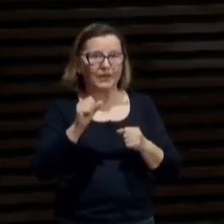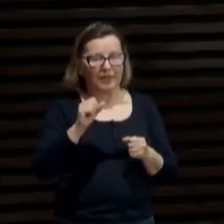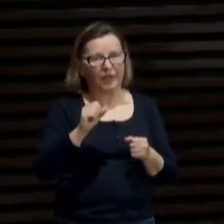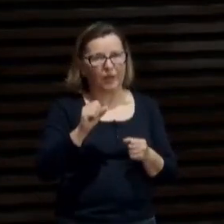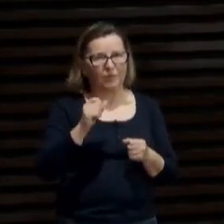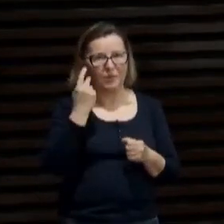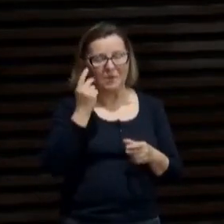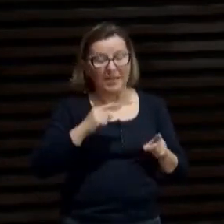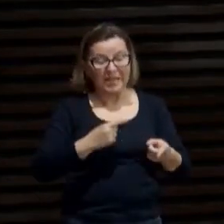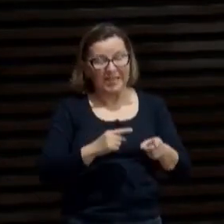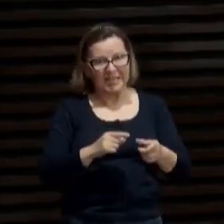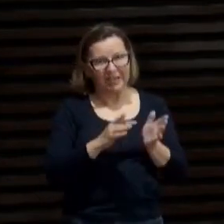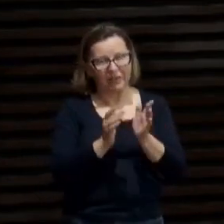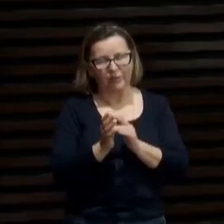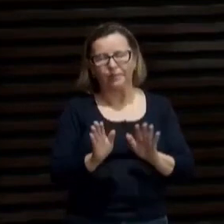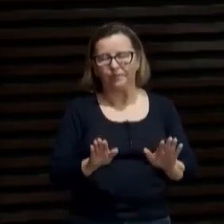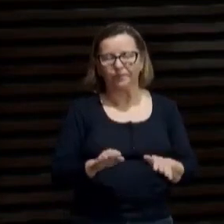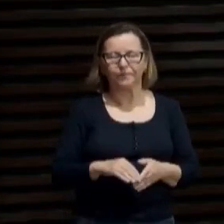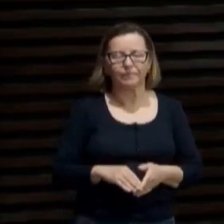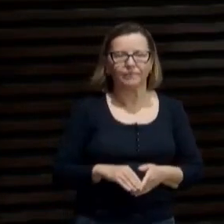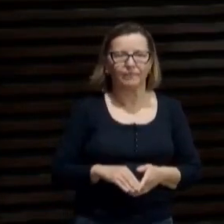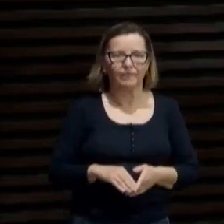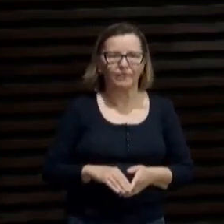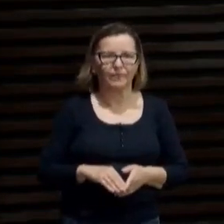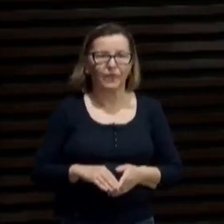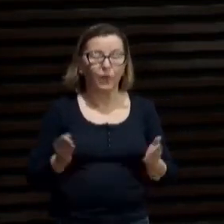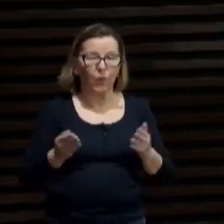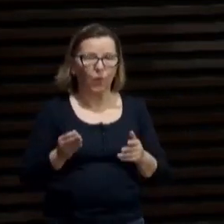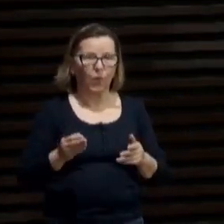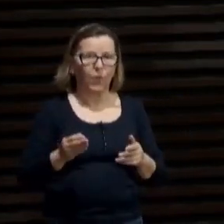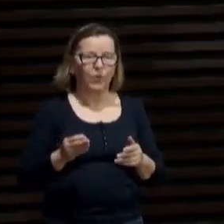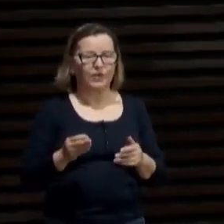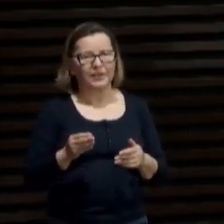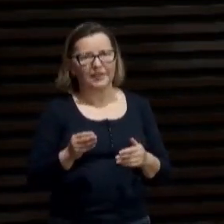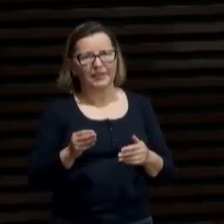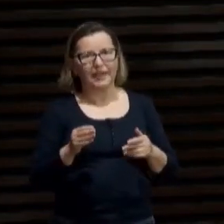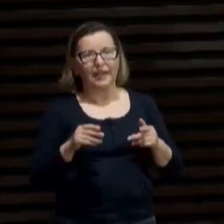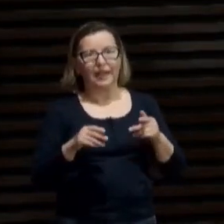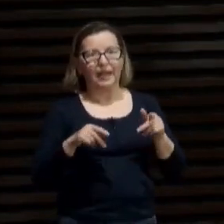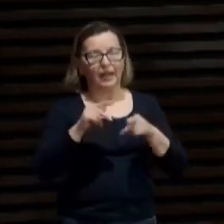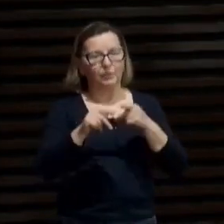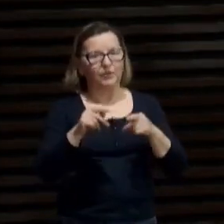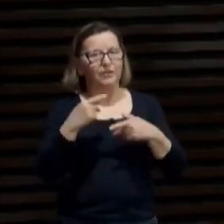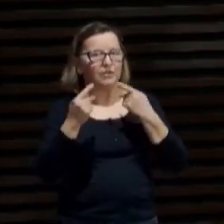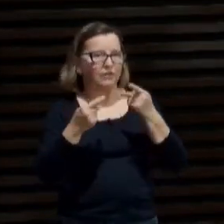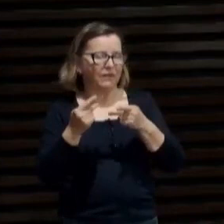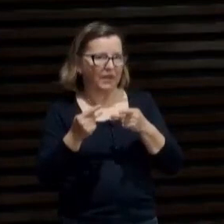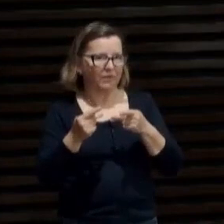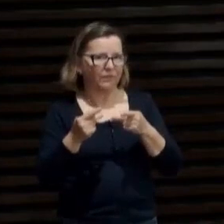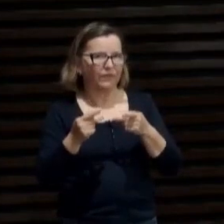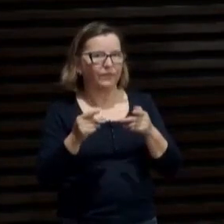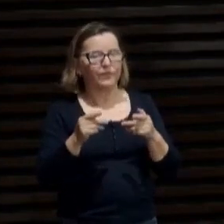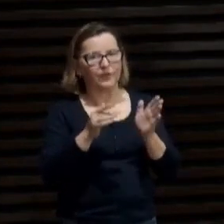Ele usa uma meia verdade. Ele diz o seguinte: Jesus morreu para salvar você, seus pecados estão todos perdoados. Verdade. O pecado